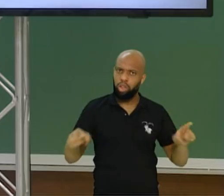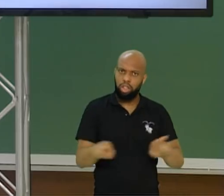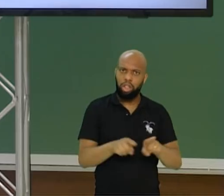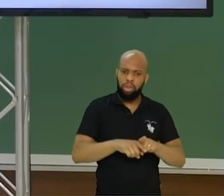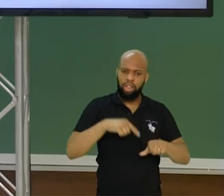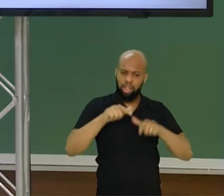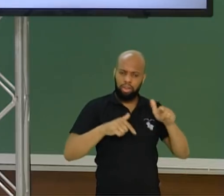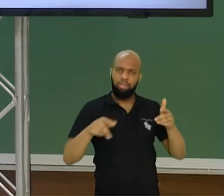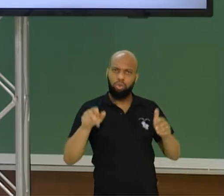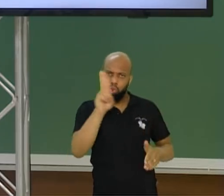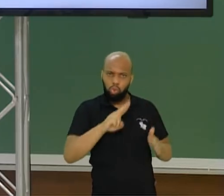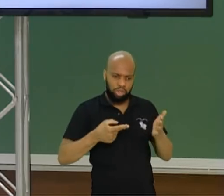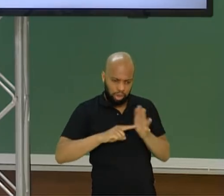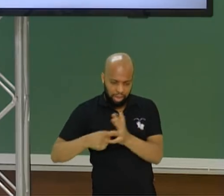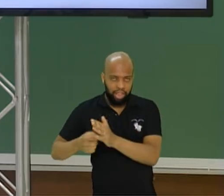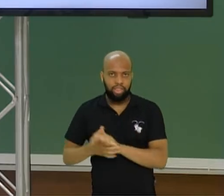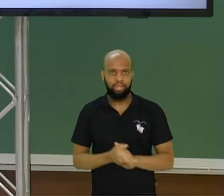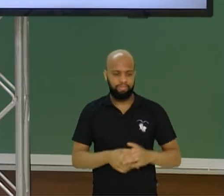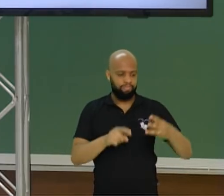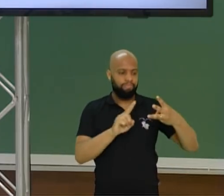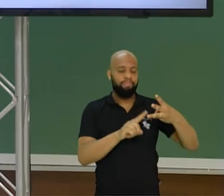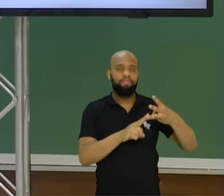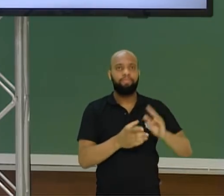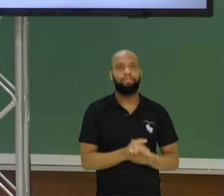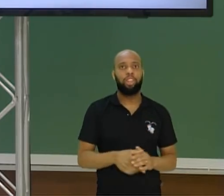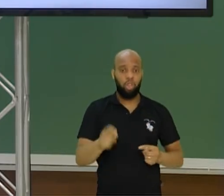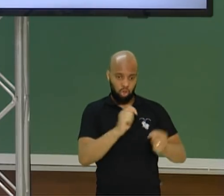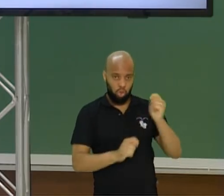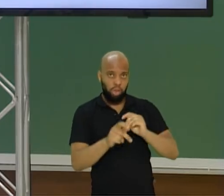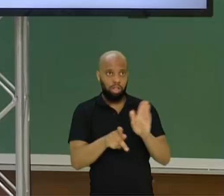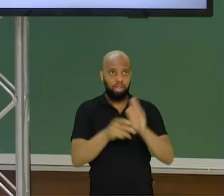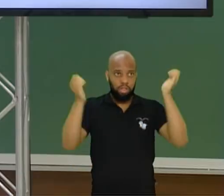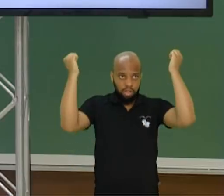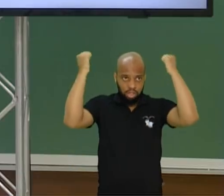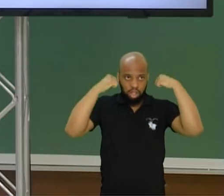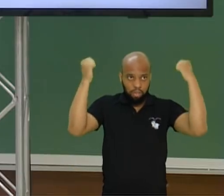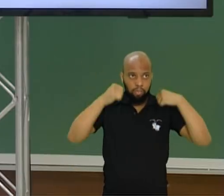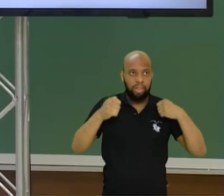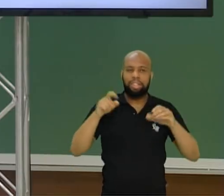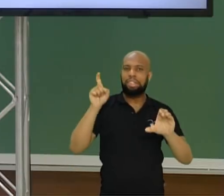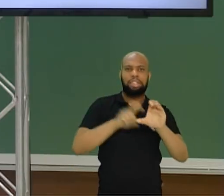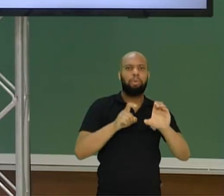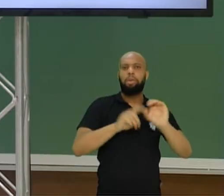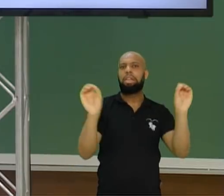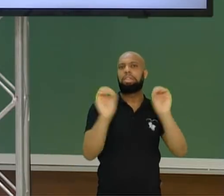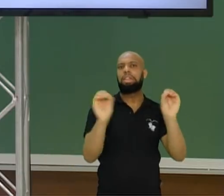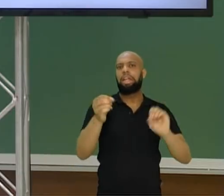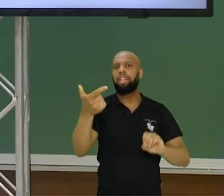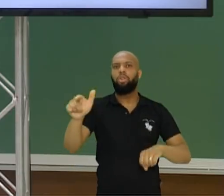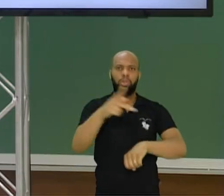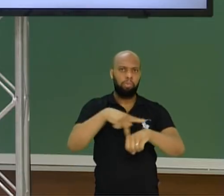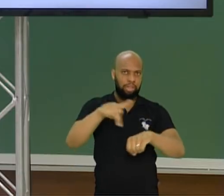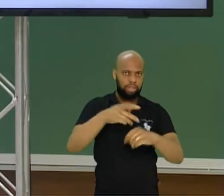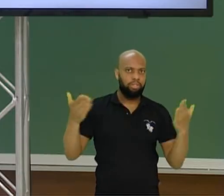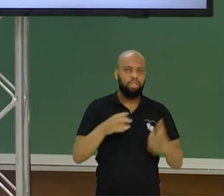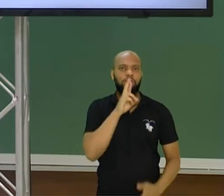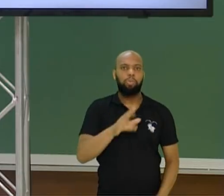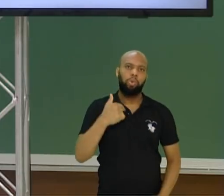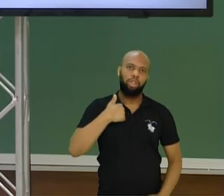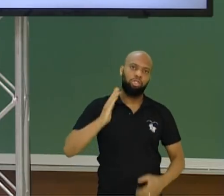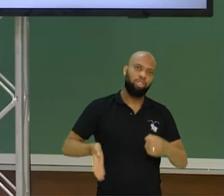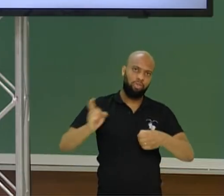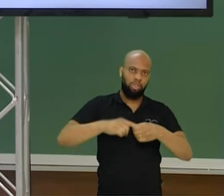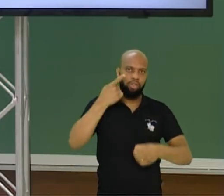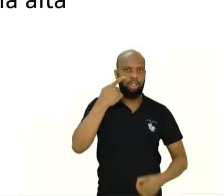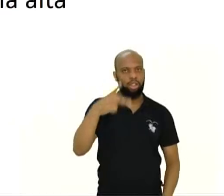emprego de máquinas? E a última, a economia mexicana, ela não depende de outros países. Agora com